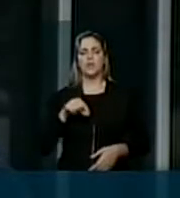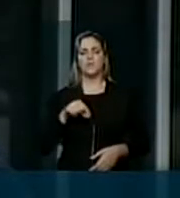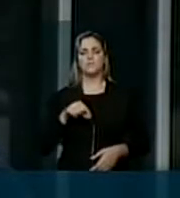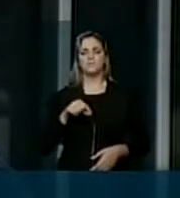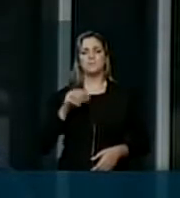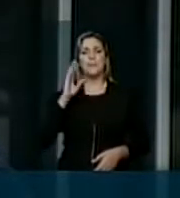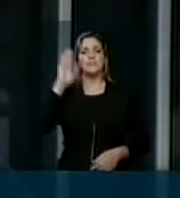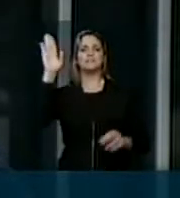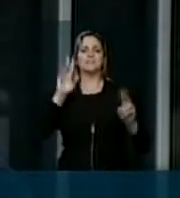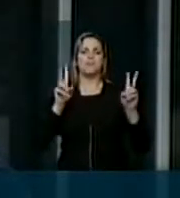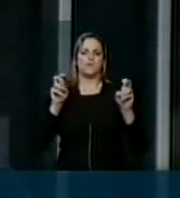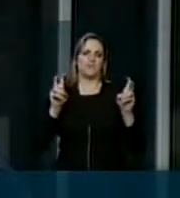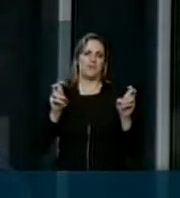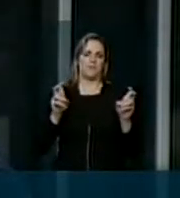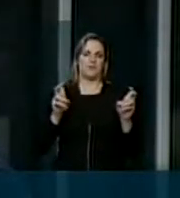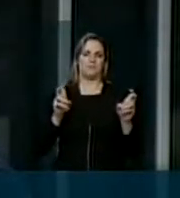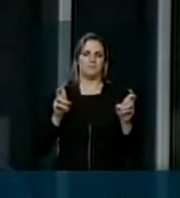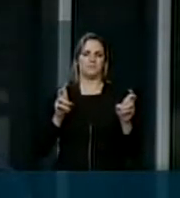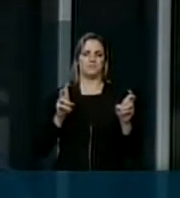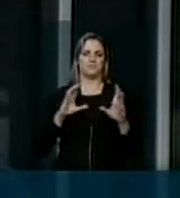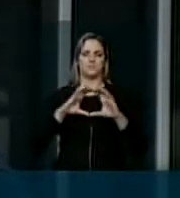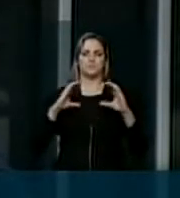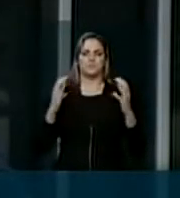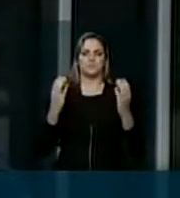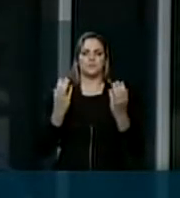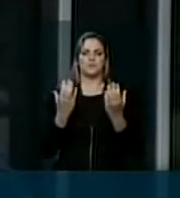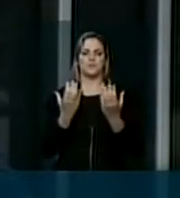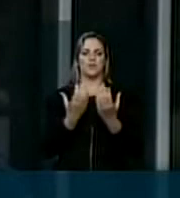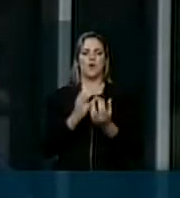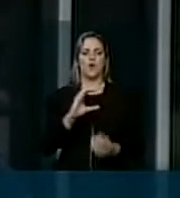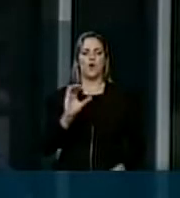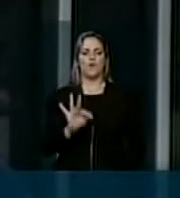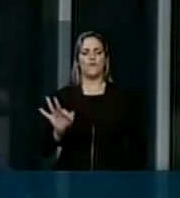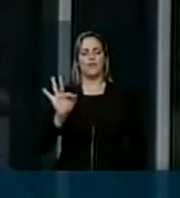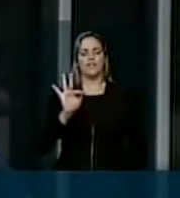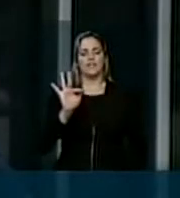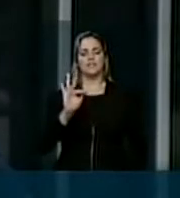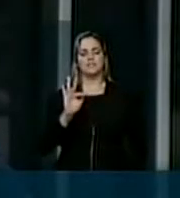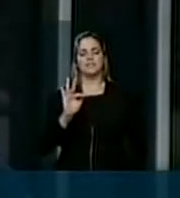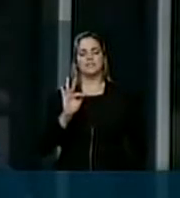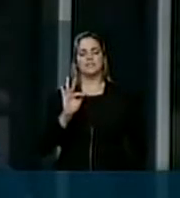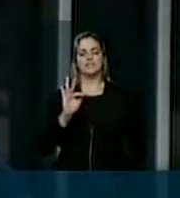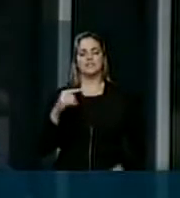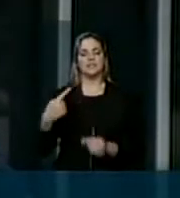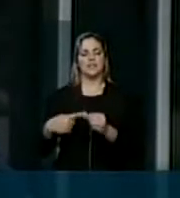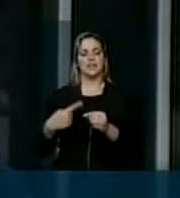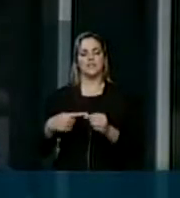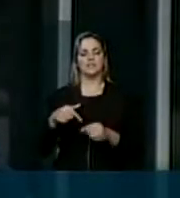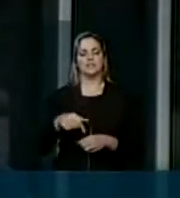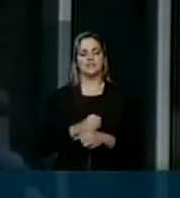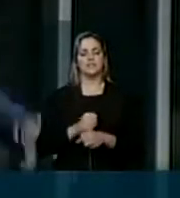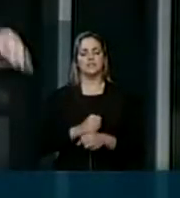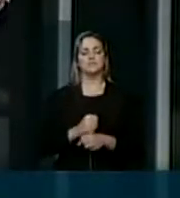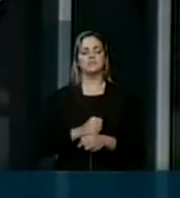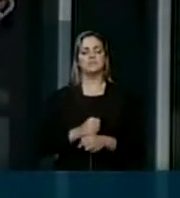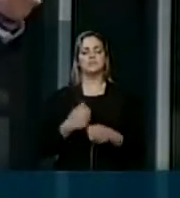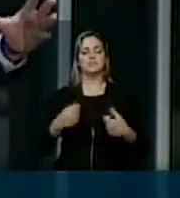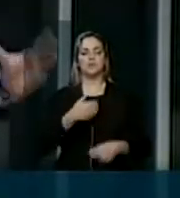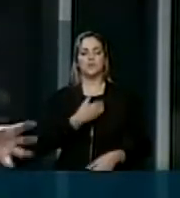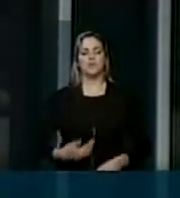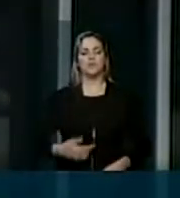a mesma rapidez com que editou as medidas provisórias do Brasil Maior, desonerando a indústria, não faz